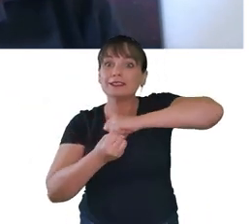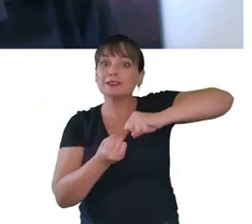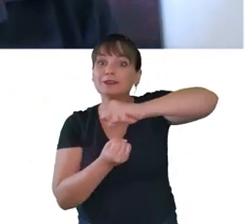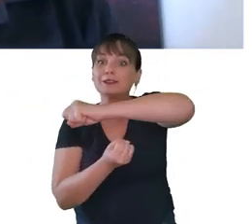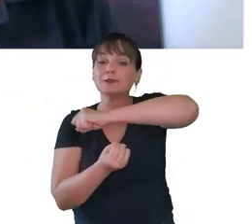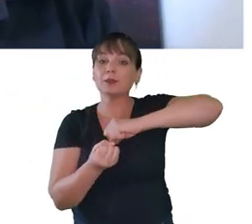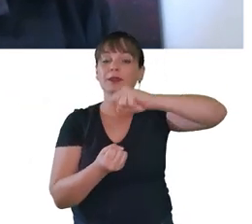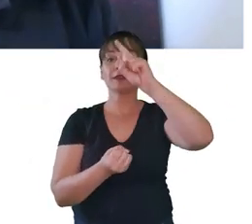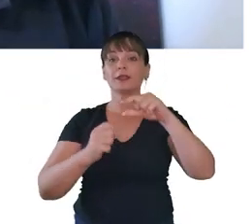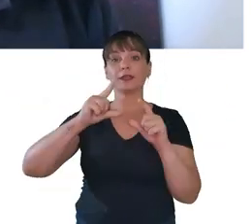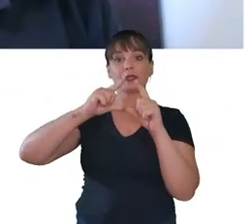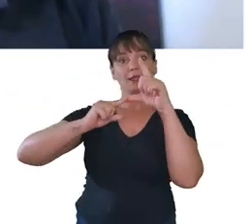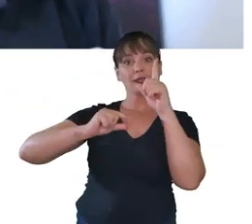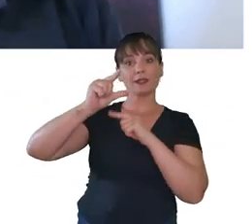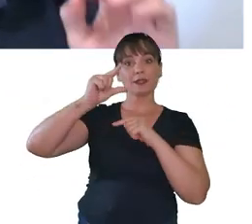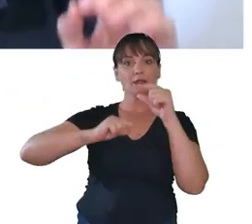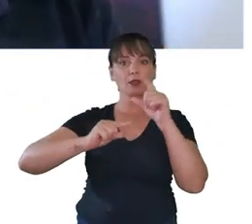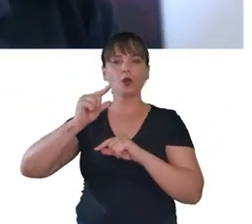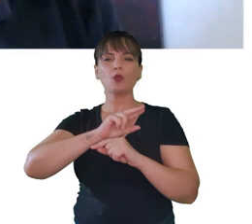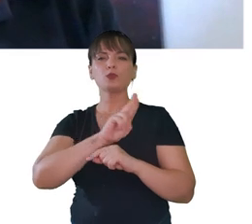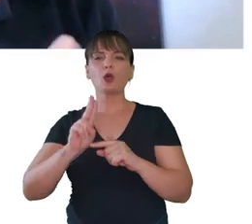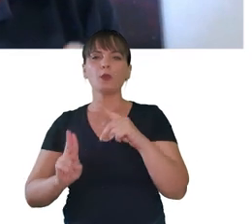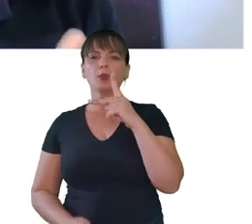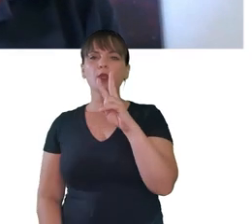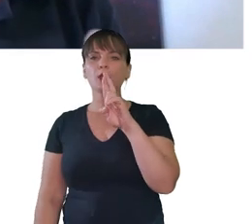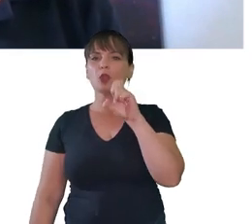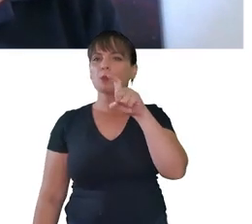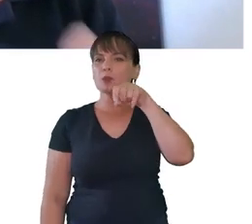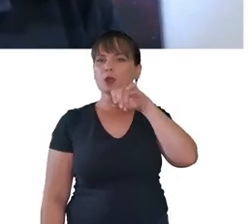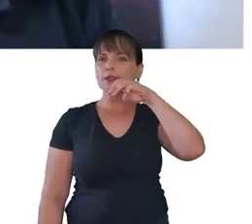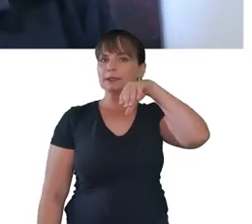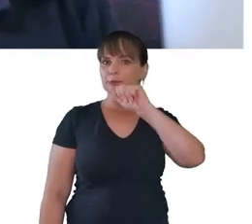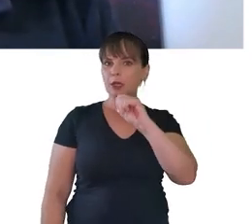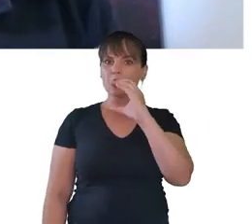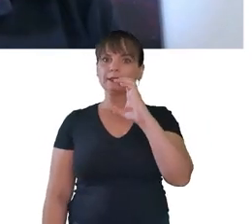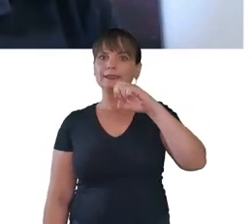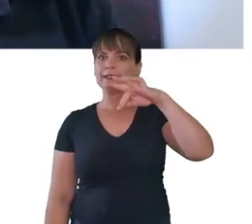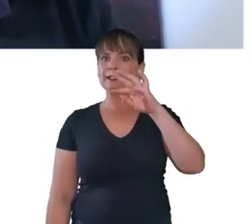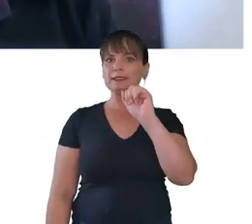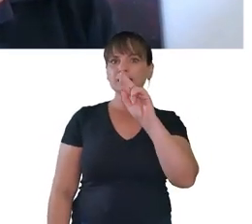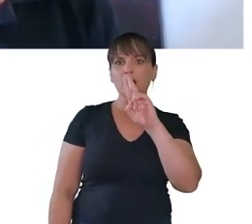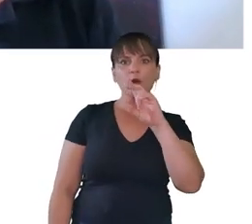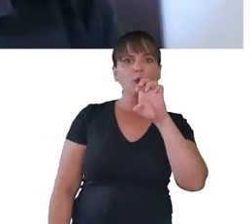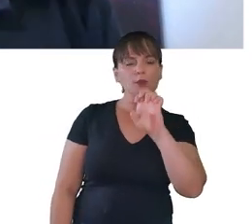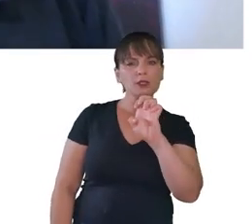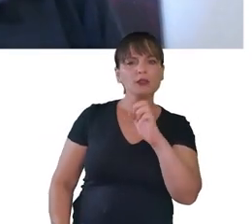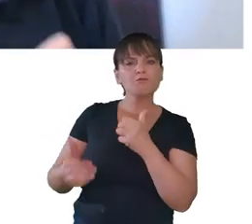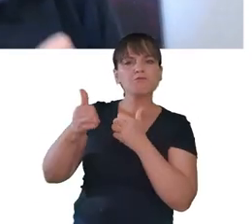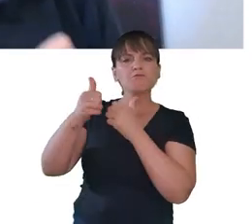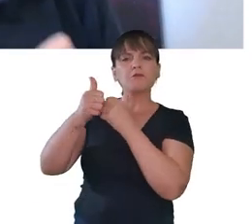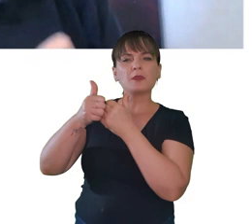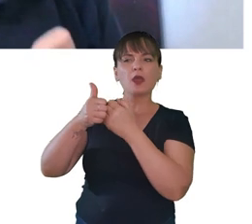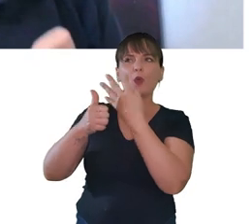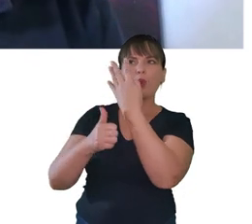então também do nosso Sol, é a estrela Próxima Centauri, que está na constelação do Centauro, que